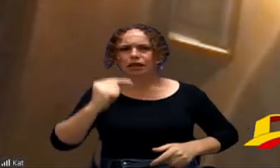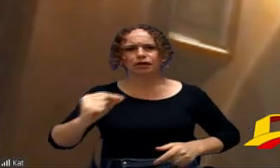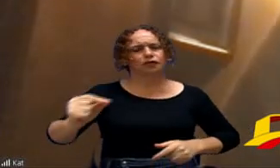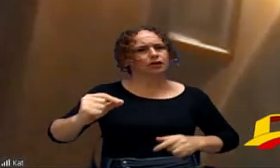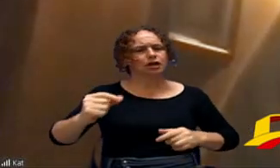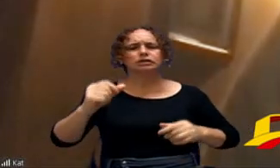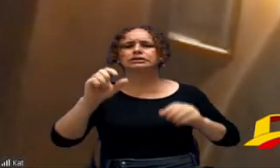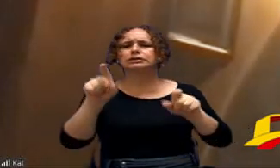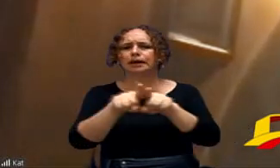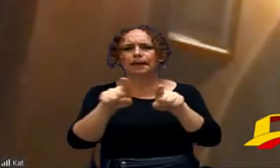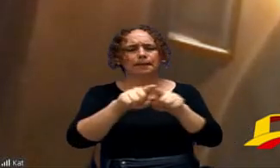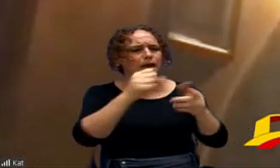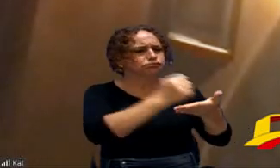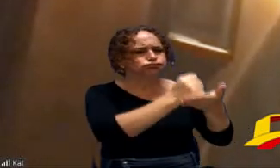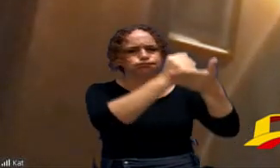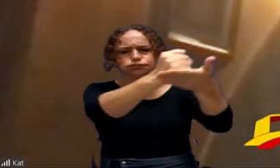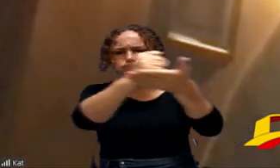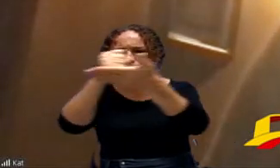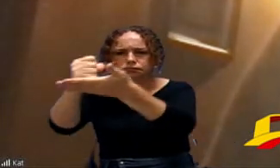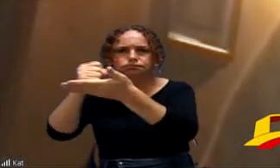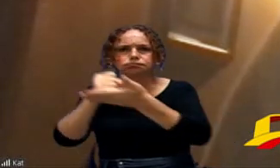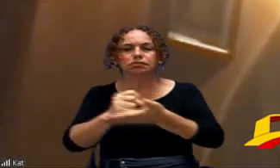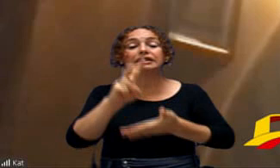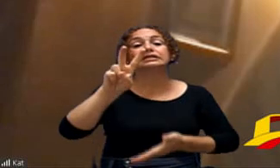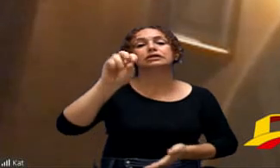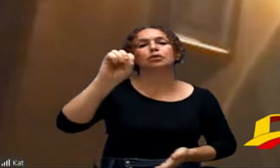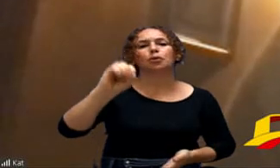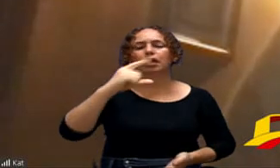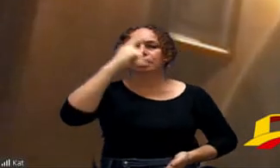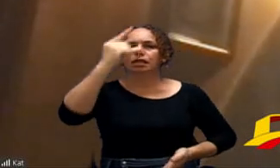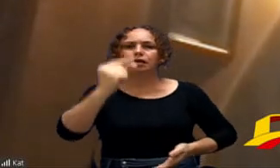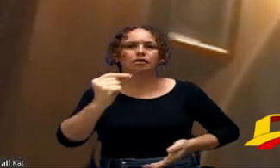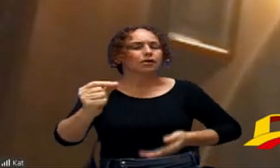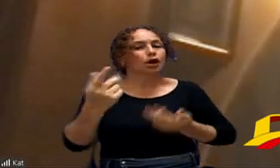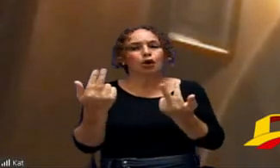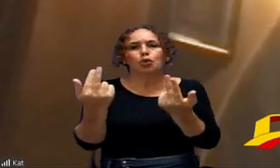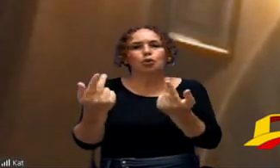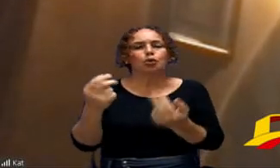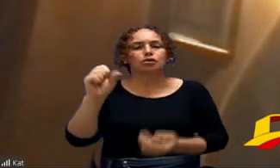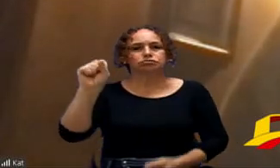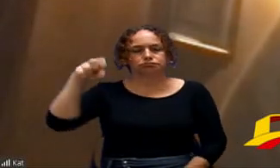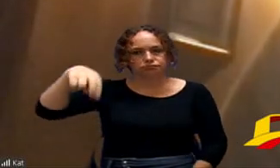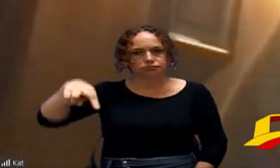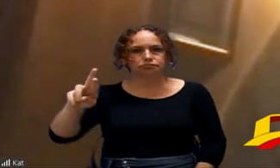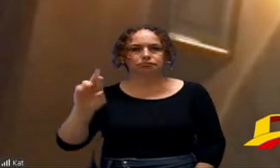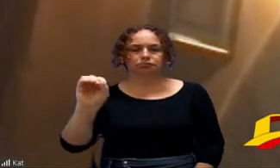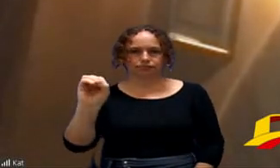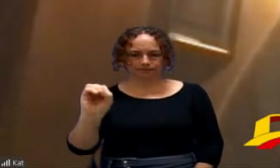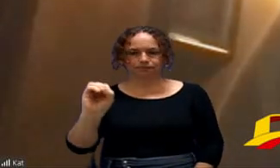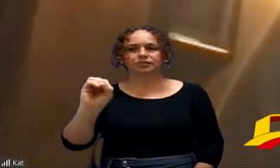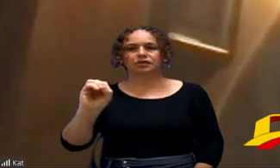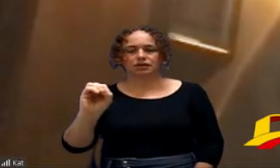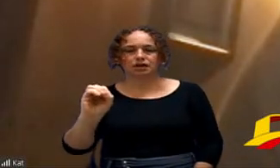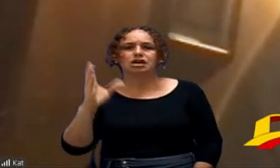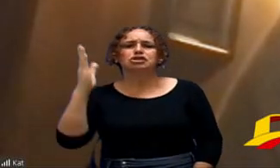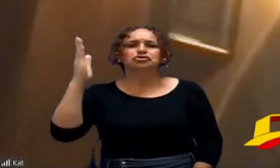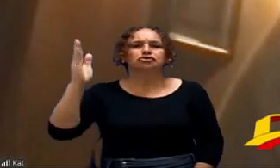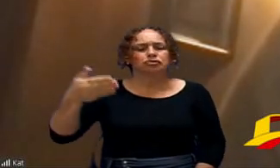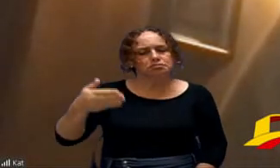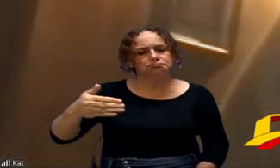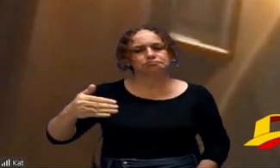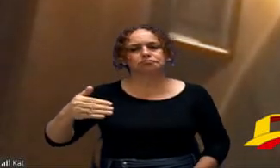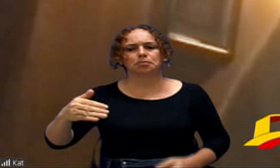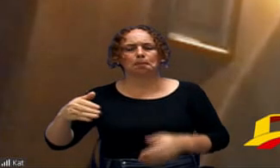elefantes. E elefantes exatamente na mesma situação do Sandro. E ficando no zoológico pequeno e com